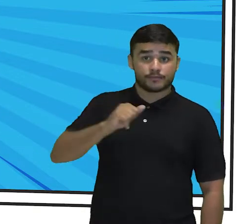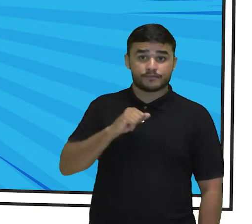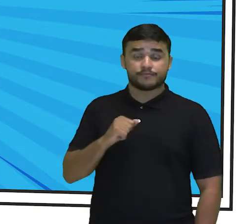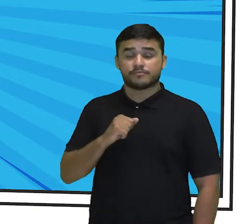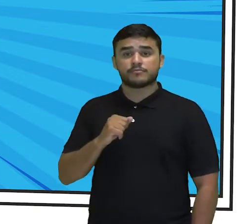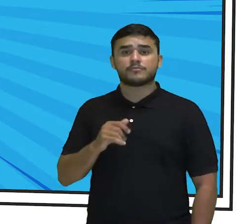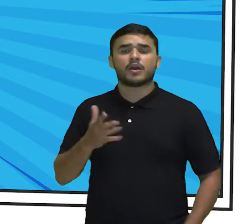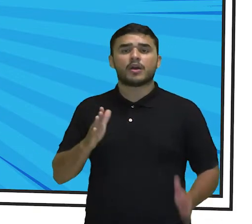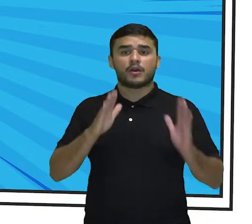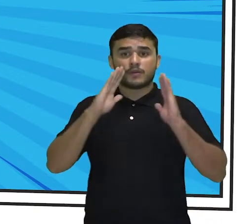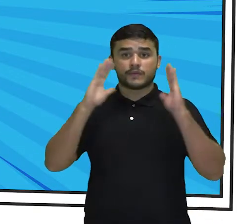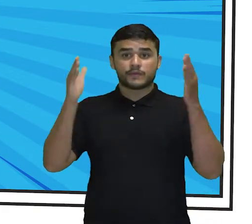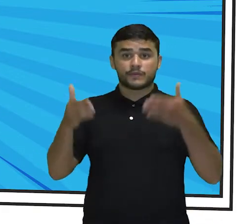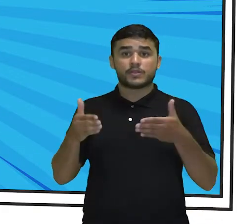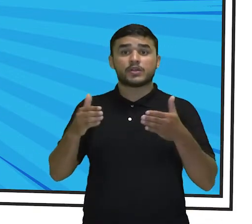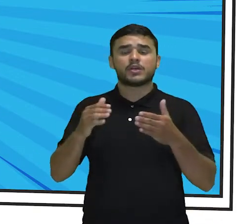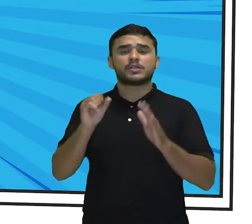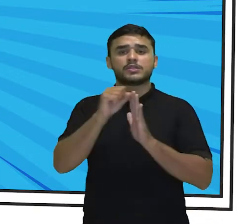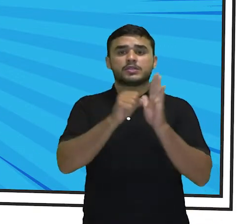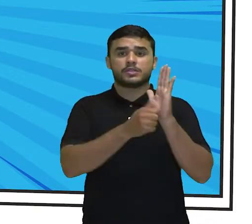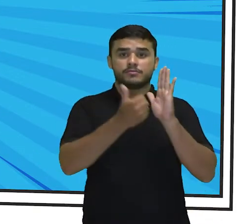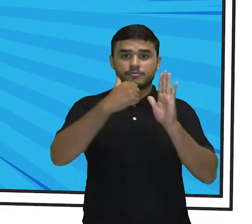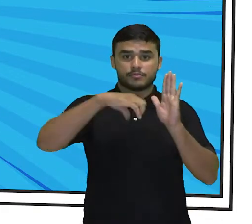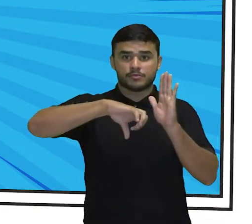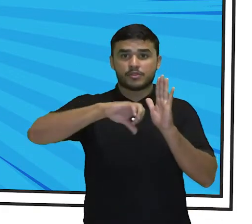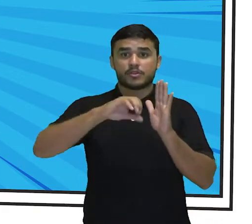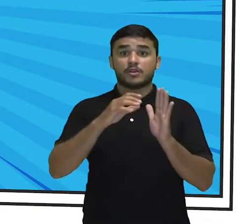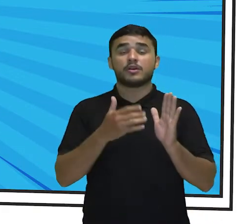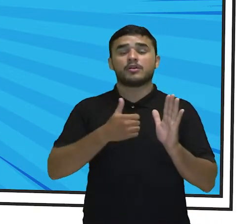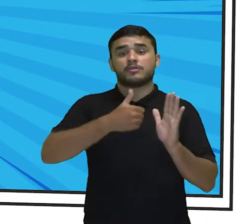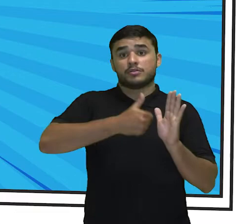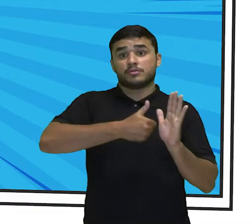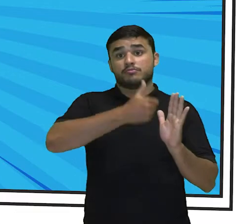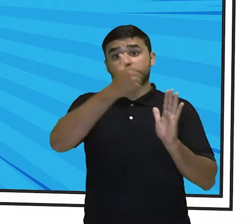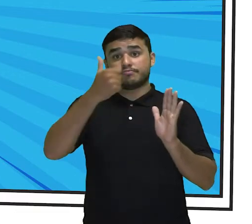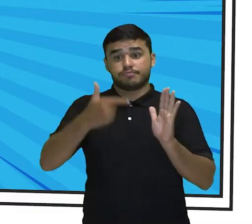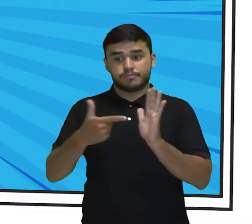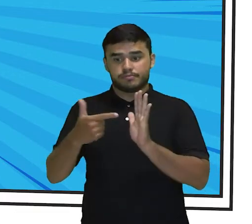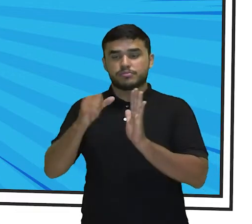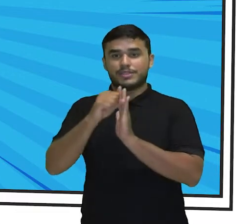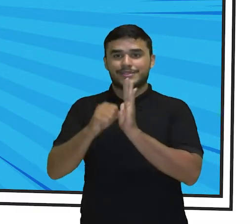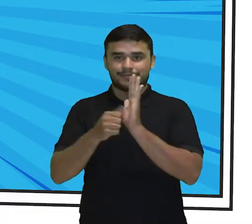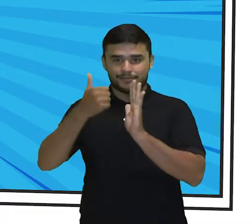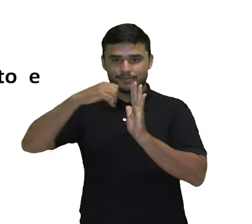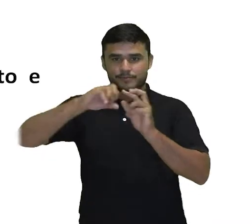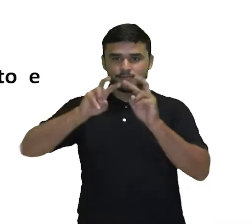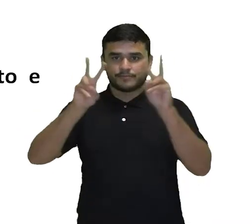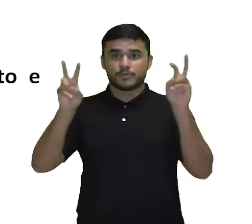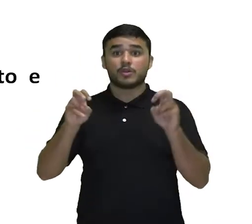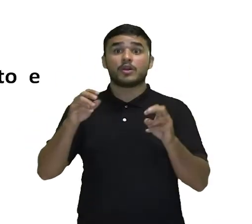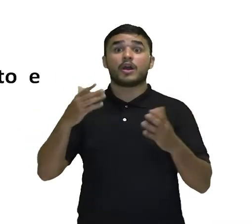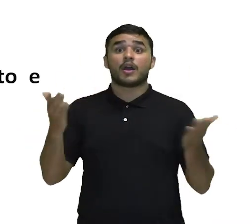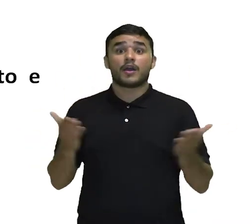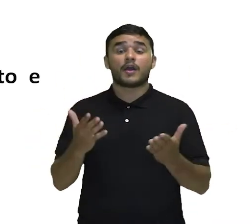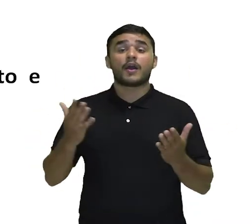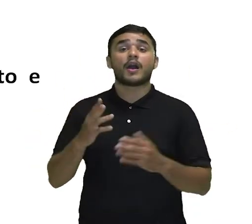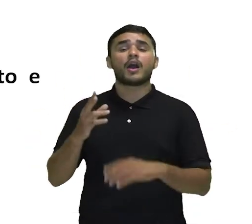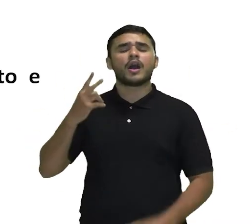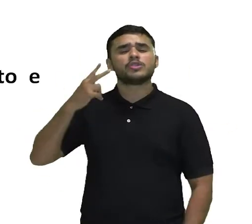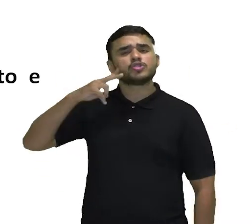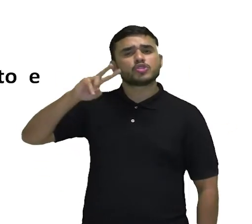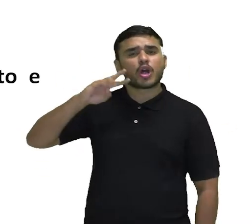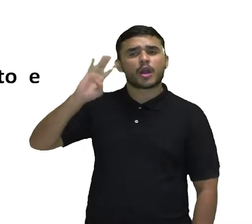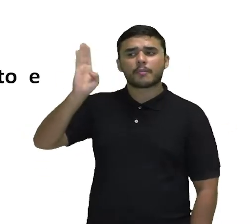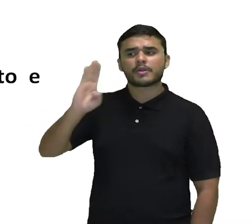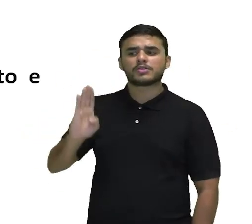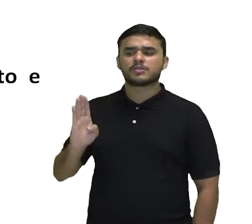ligado, portanto, ao século XIX. Agora vamos para um terceiro tema, que é o terceiro tema ligado a Brasil. Brasil, colônia. Por que esse tema